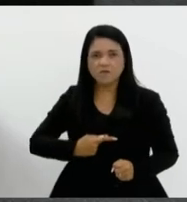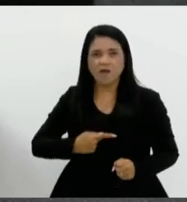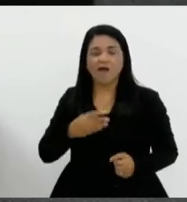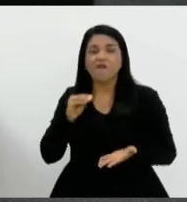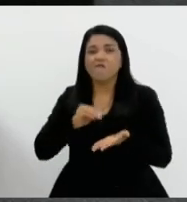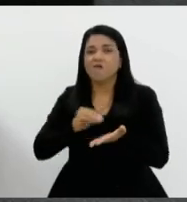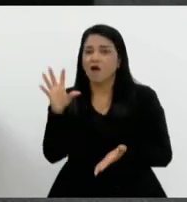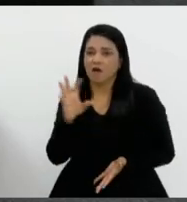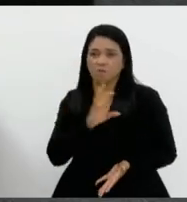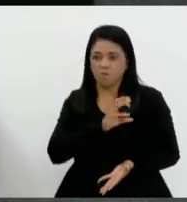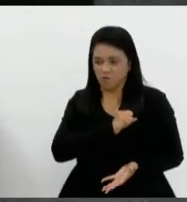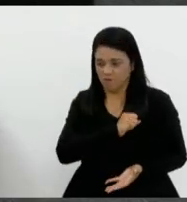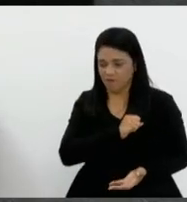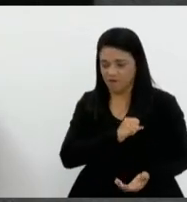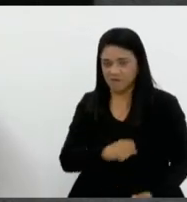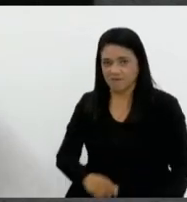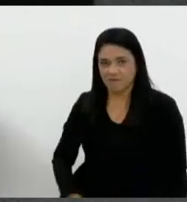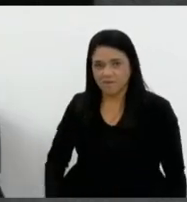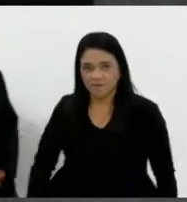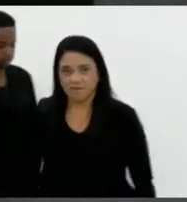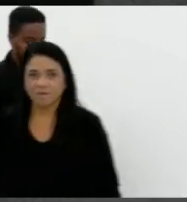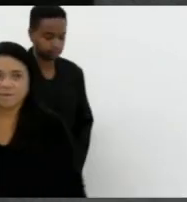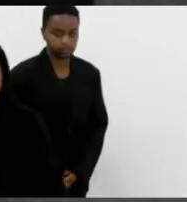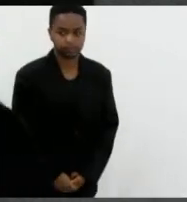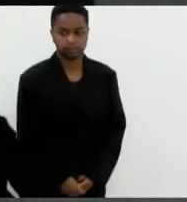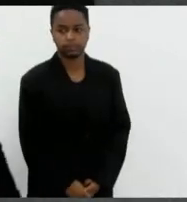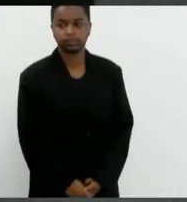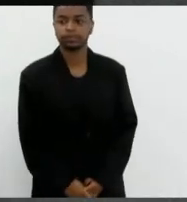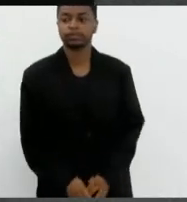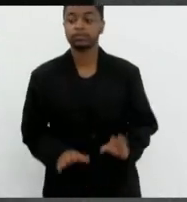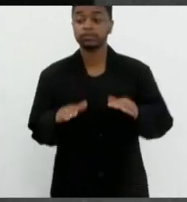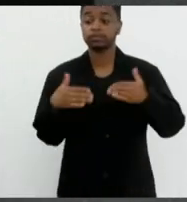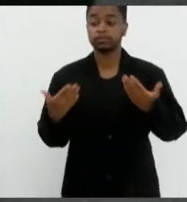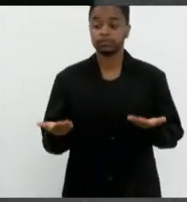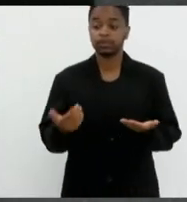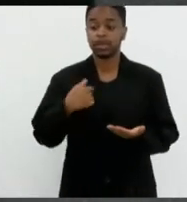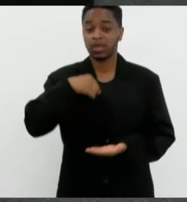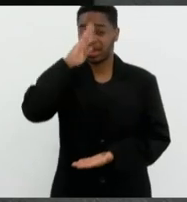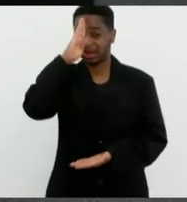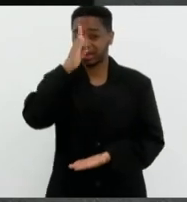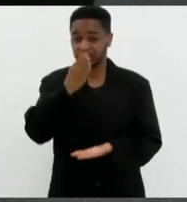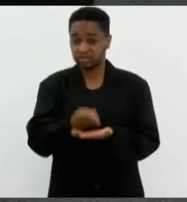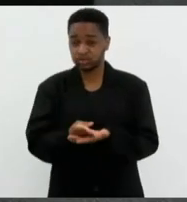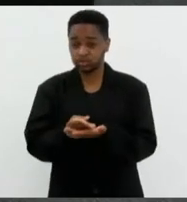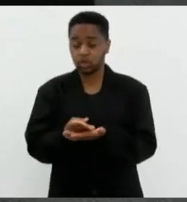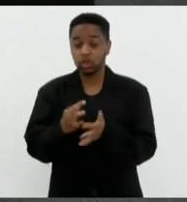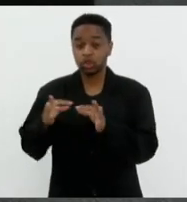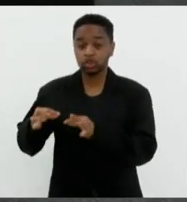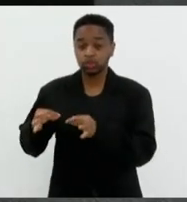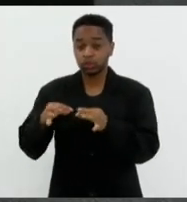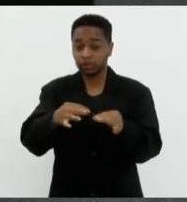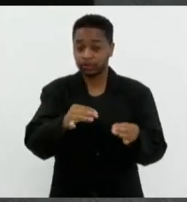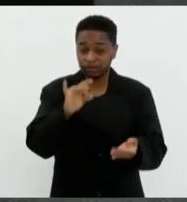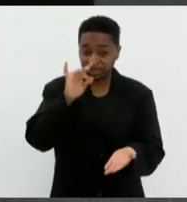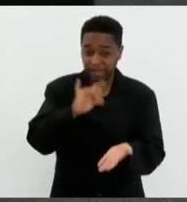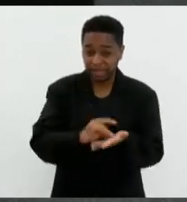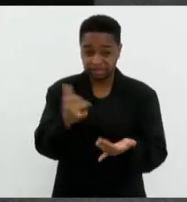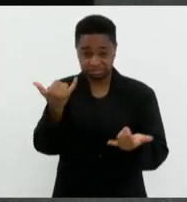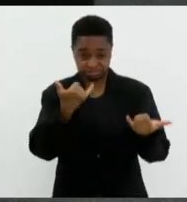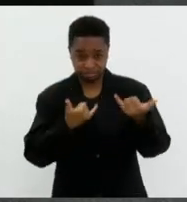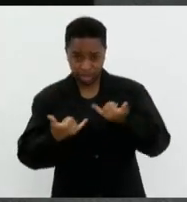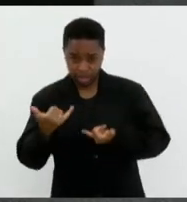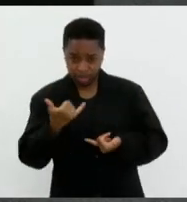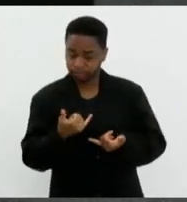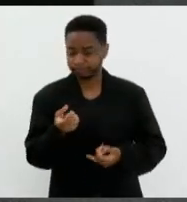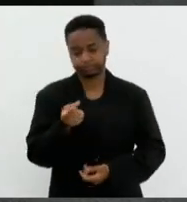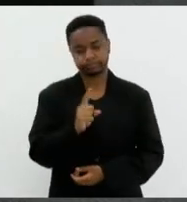desamor. Então, eu acho que nem todas as verdades nos foram ditas, nos foram